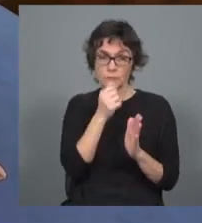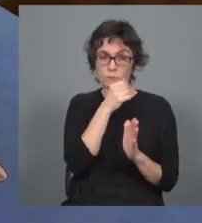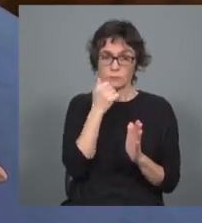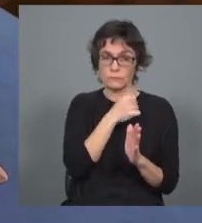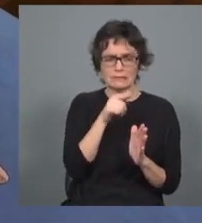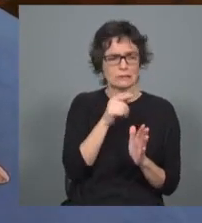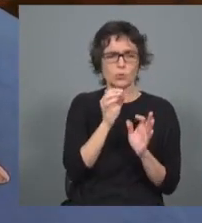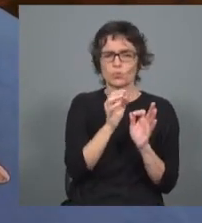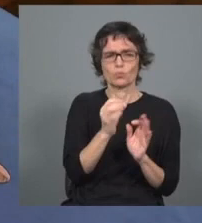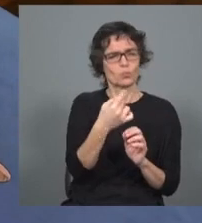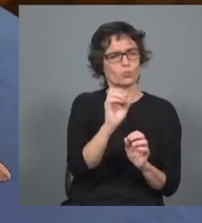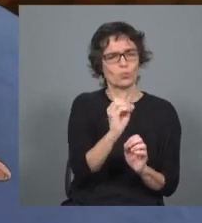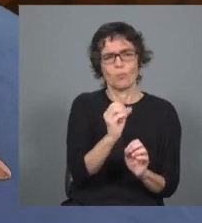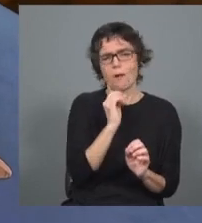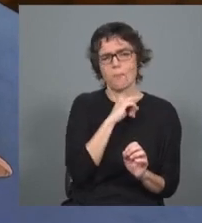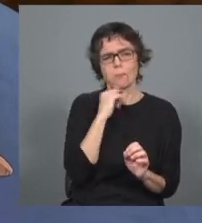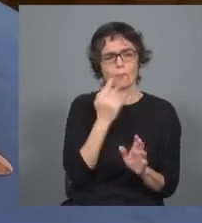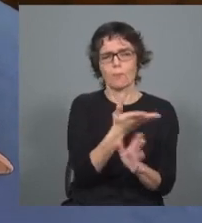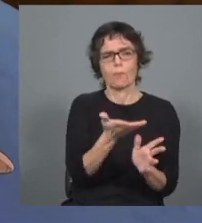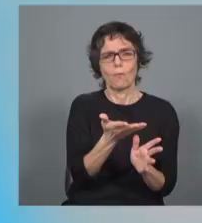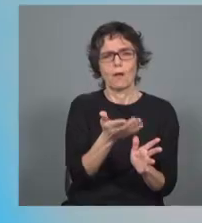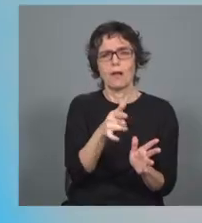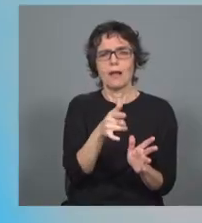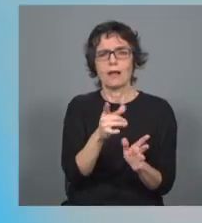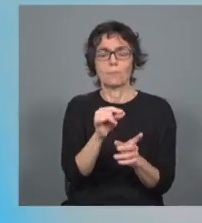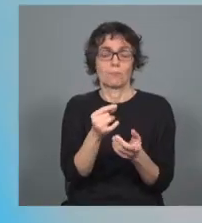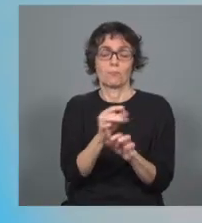intolerável e nesta lesão definitiva de